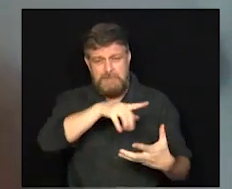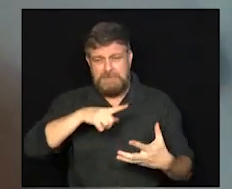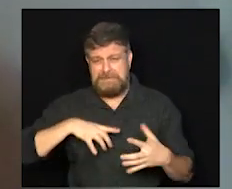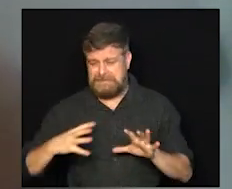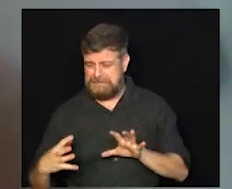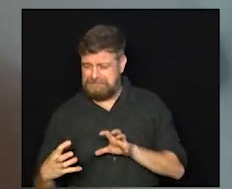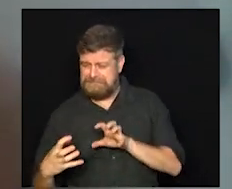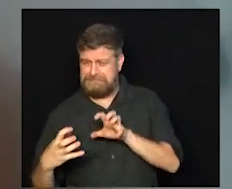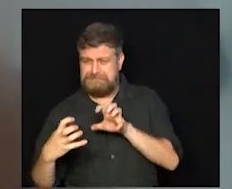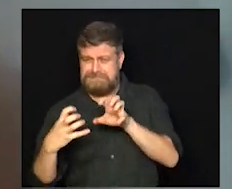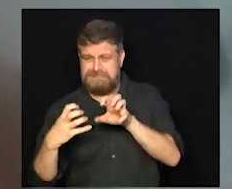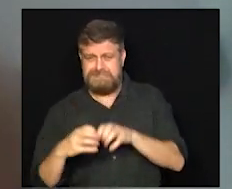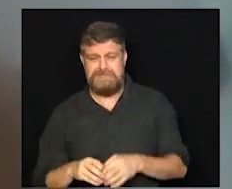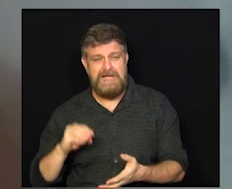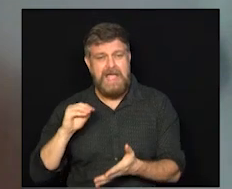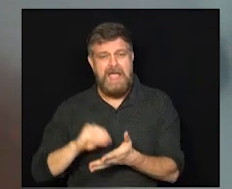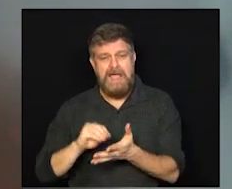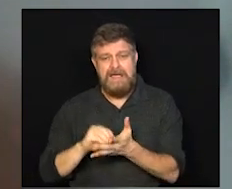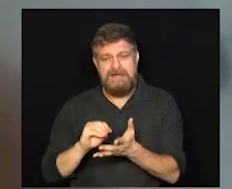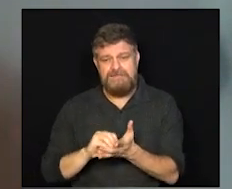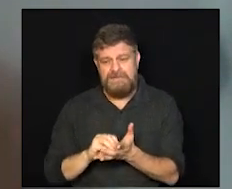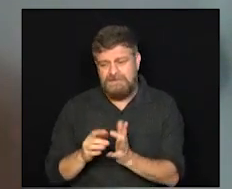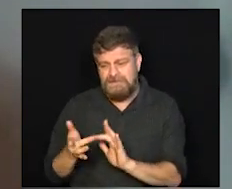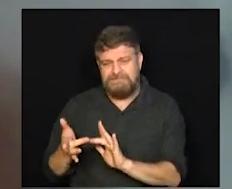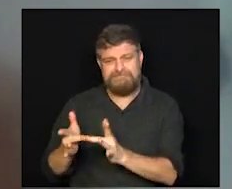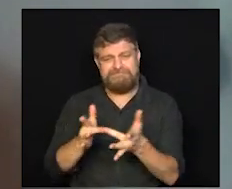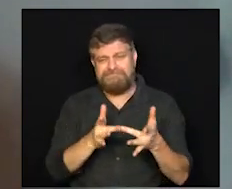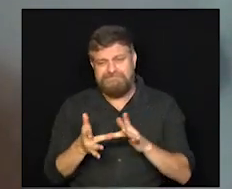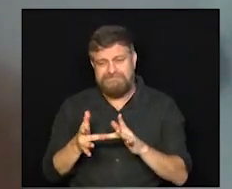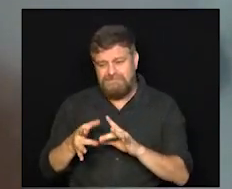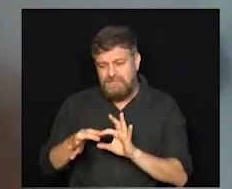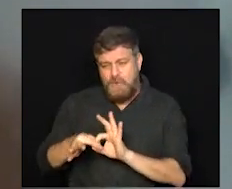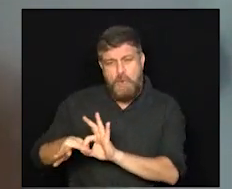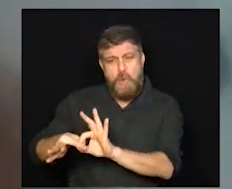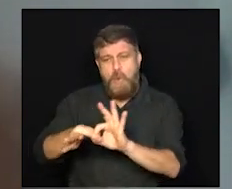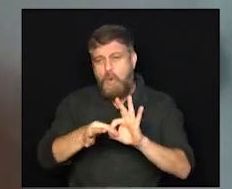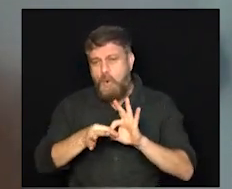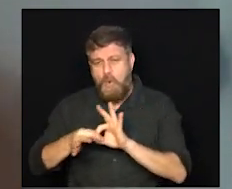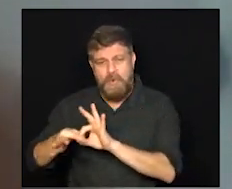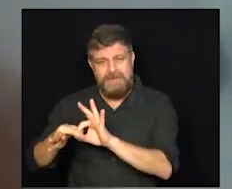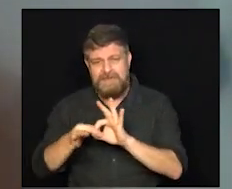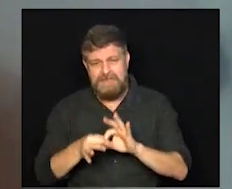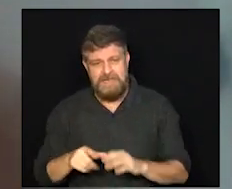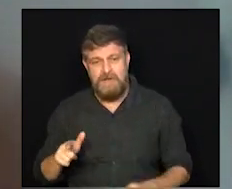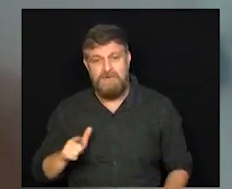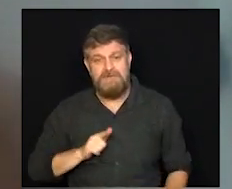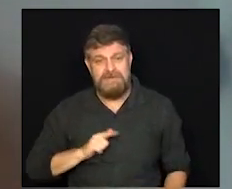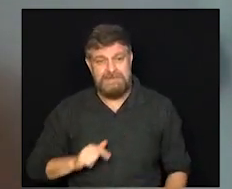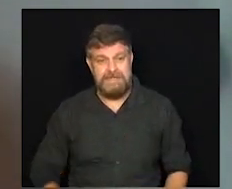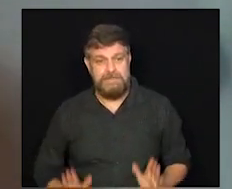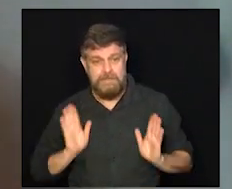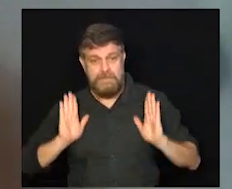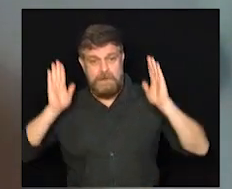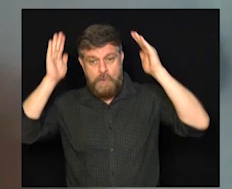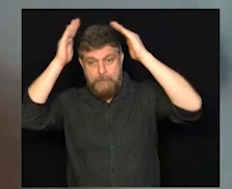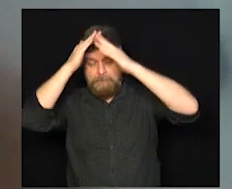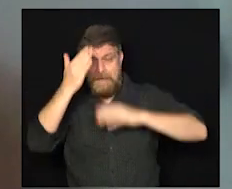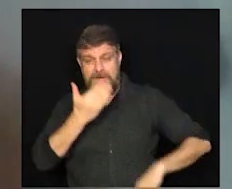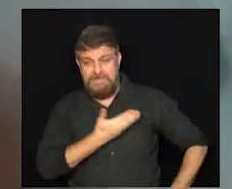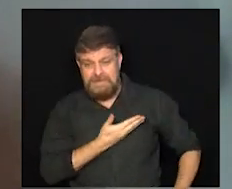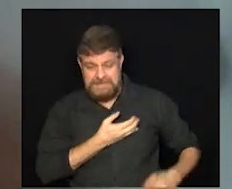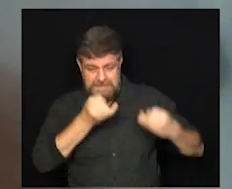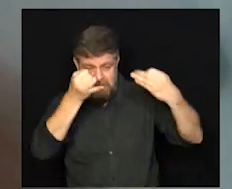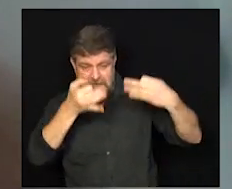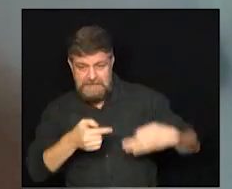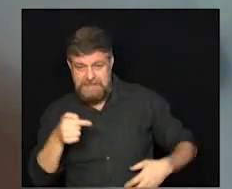de irmãos e irmãs se darem as mãos e estarem unidos no projeto do Criador que o Papa Francisco chama de Casa Comum. E a história do